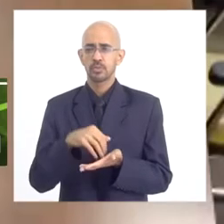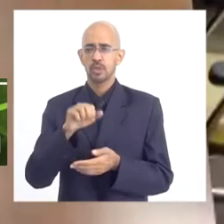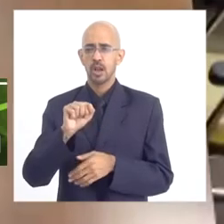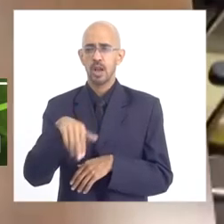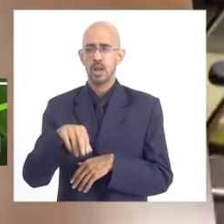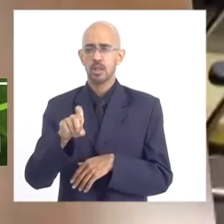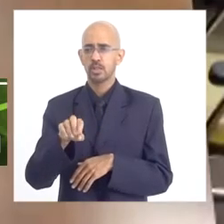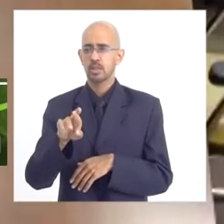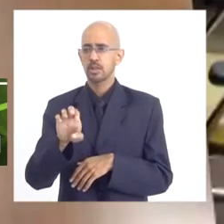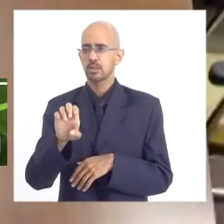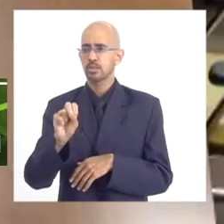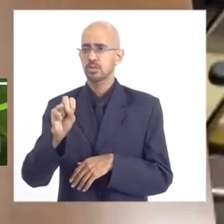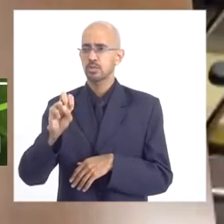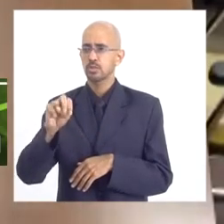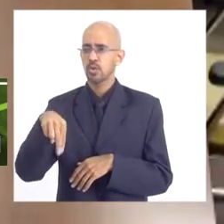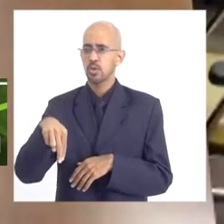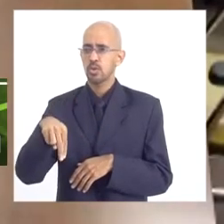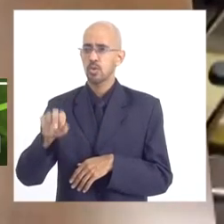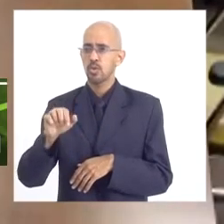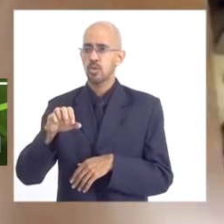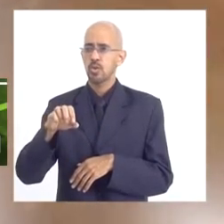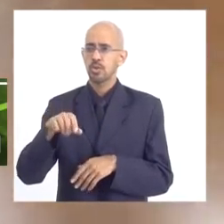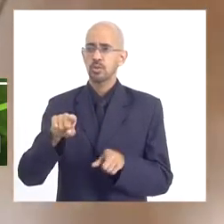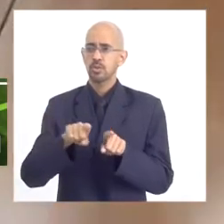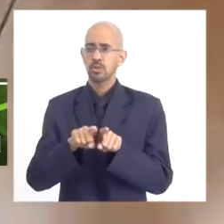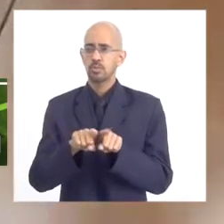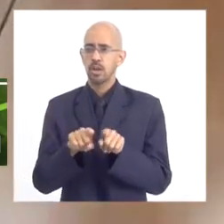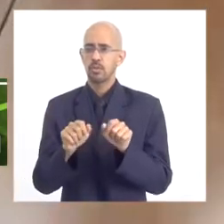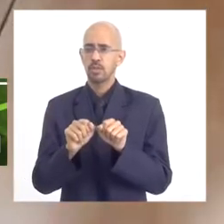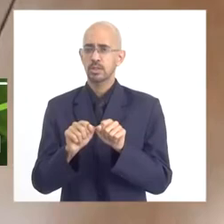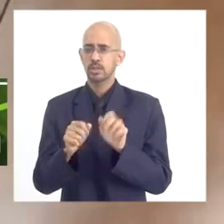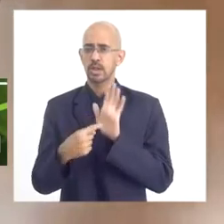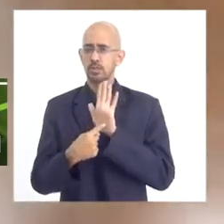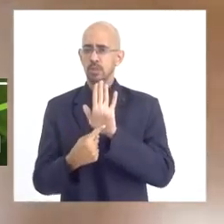Anderson Montese, aproveitar e fazer a apresentação aqui